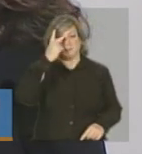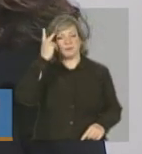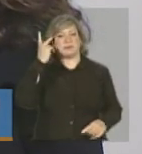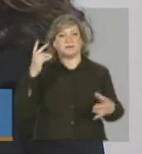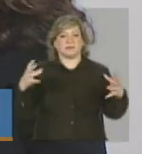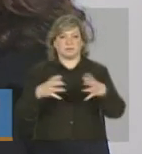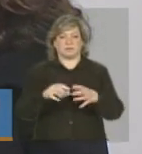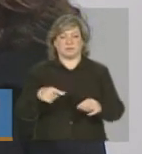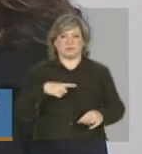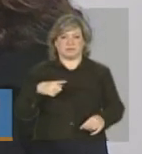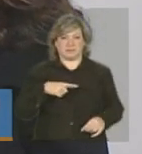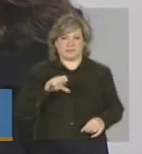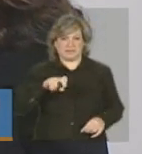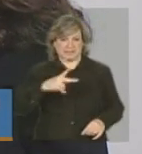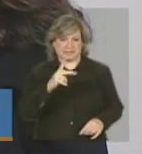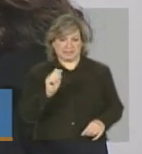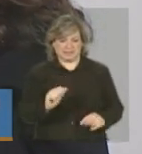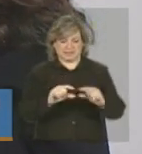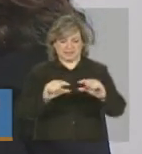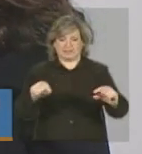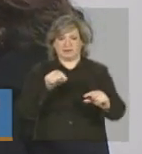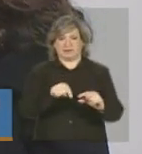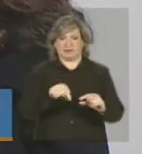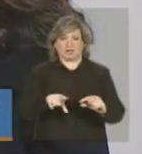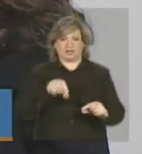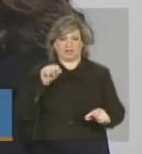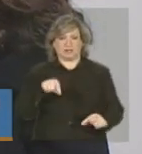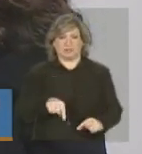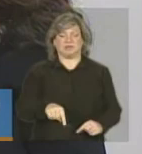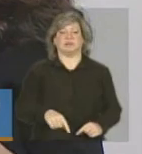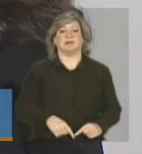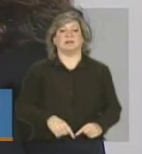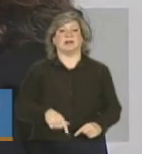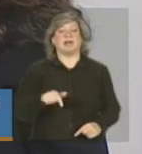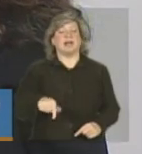ser indicado neste passo, é importante que